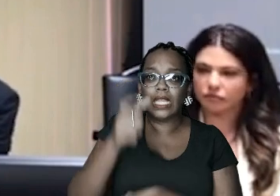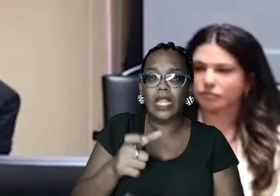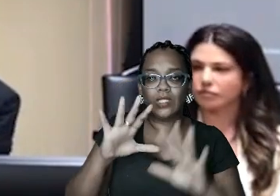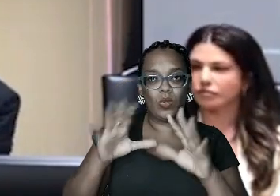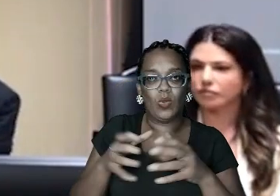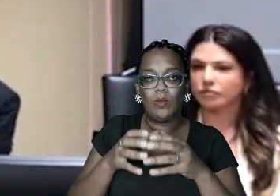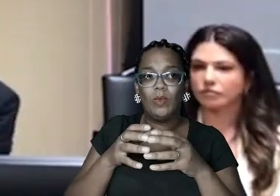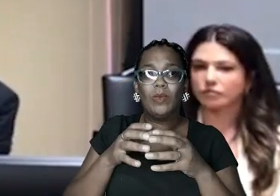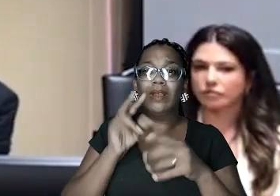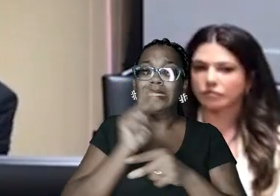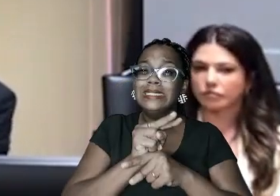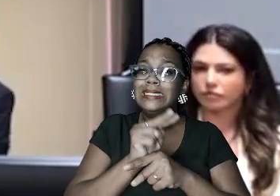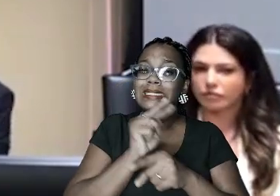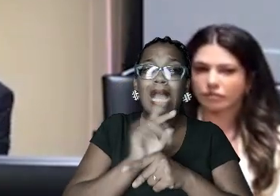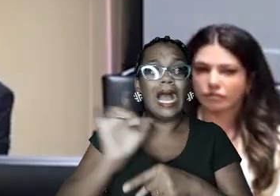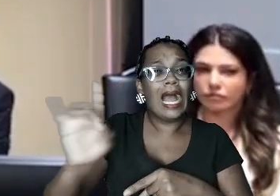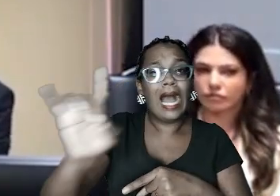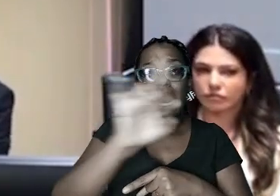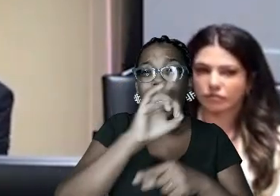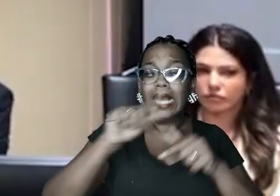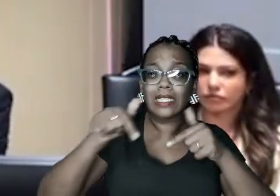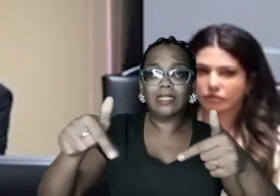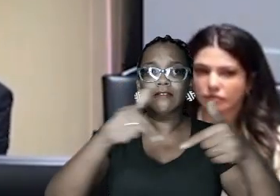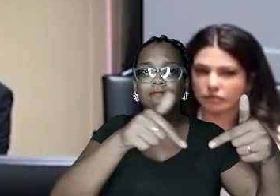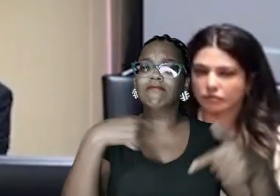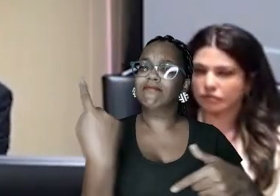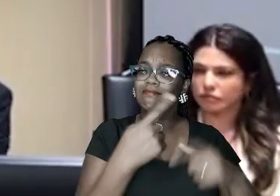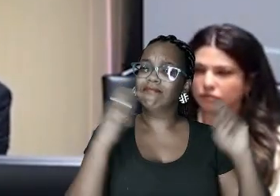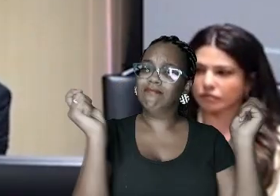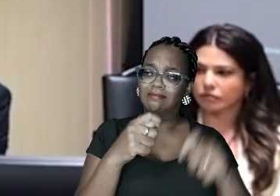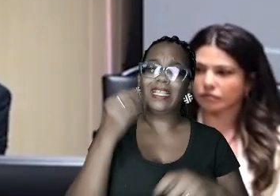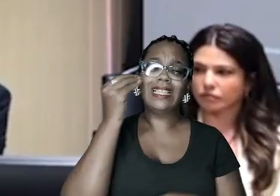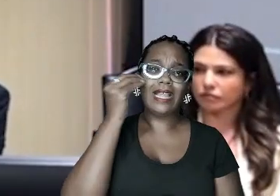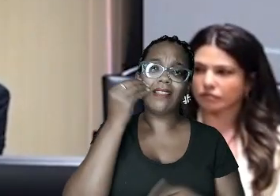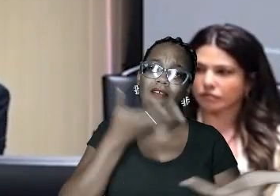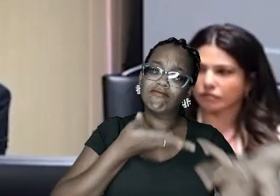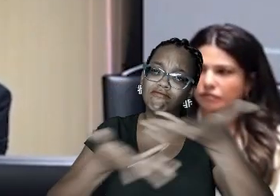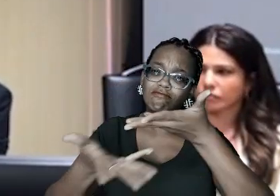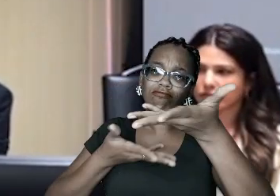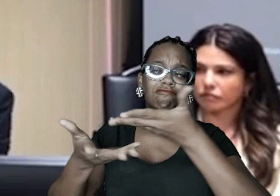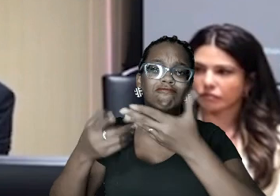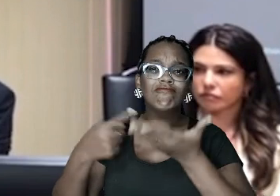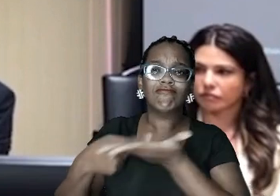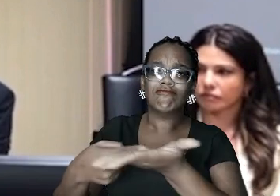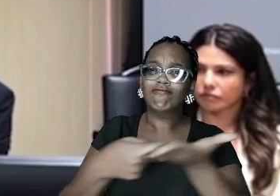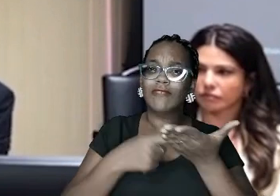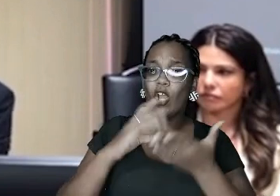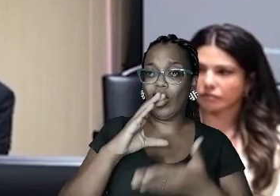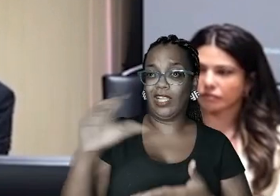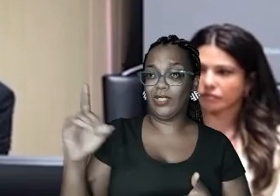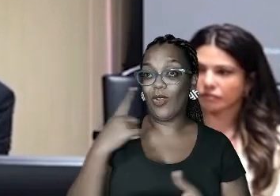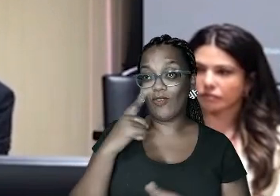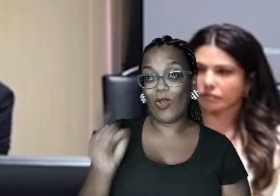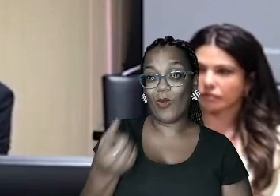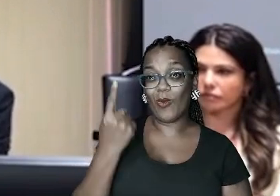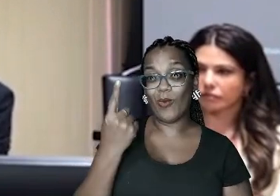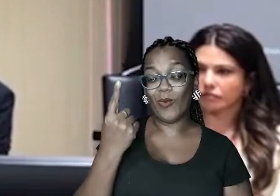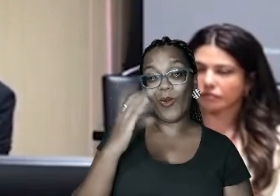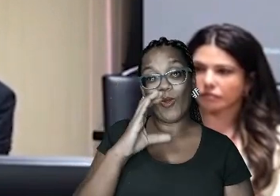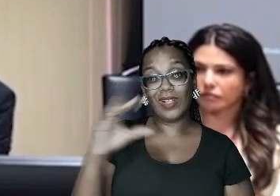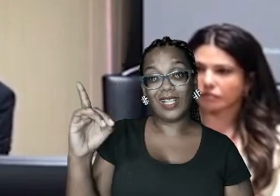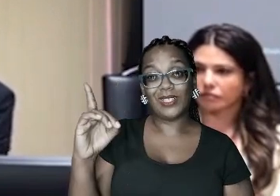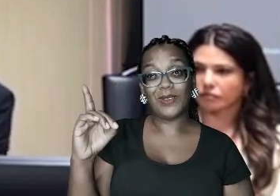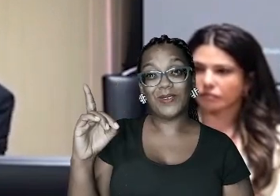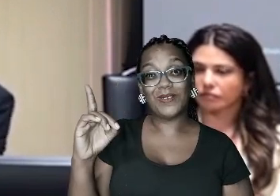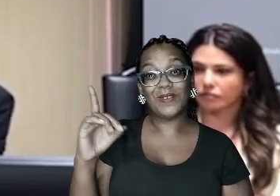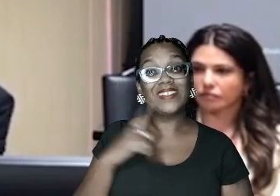haja uma base mínima que seja de interesse comum em que preservar tudo que cada um tem que fazer a gente pode tentar com essa energias trabalhar com uma coordenação